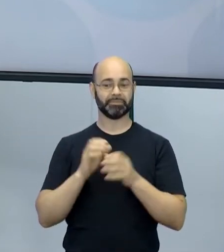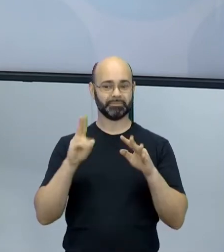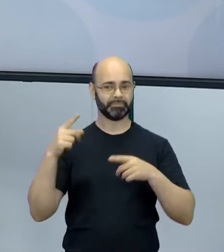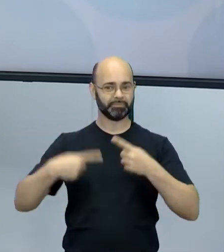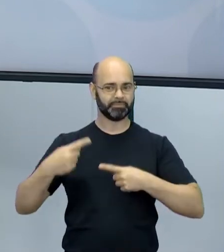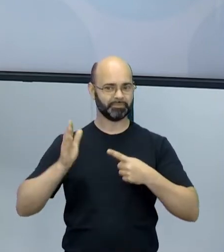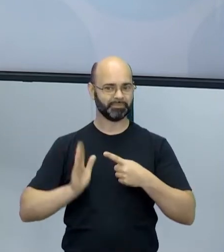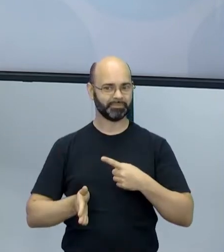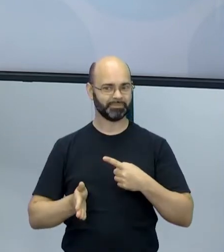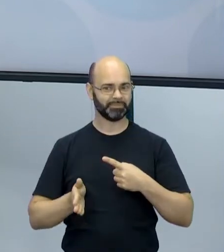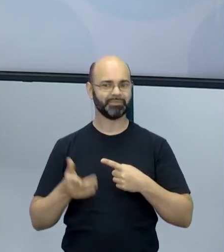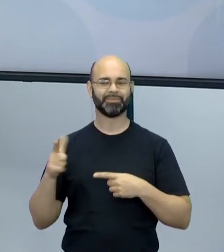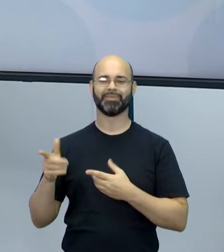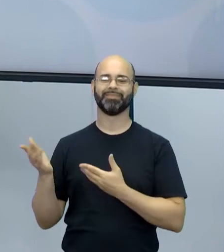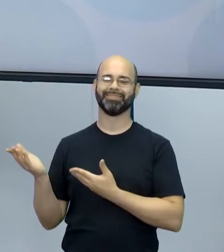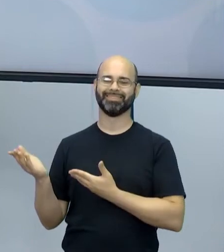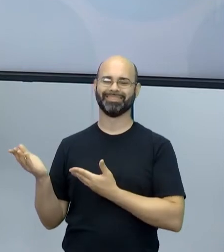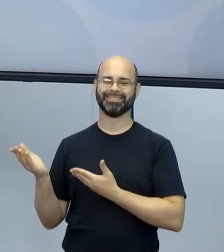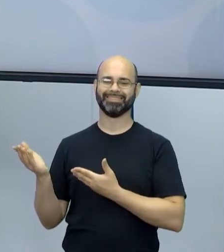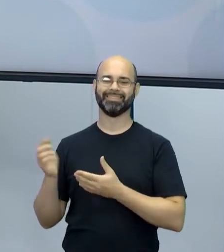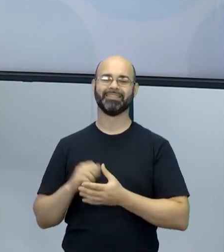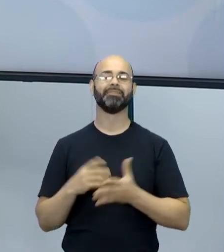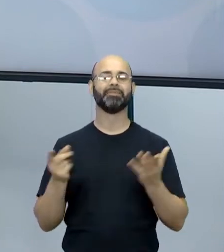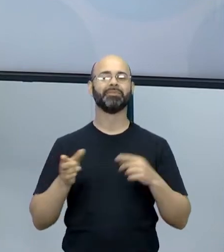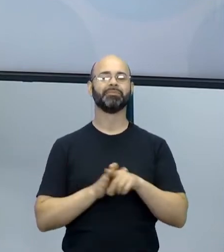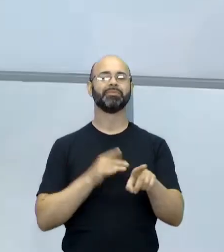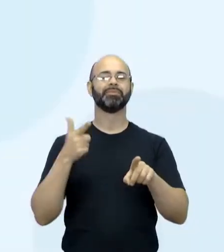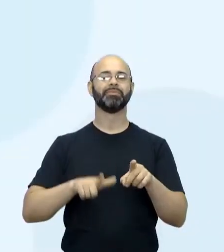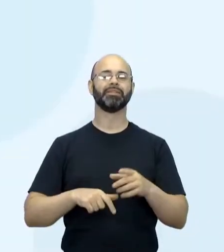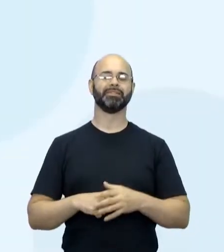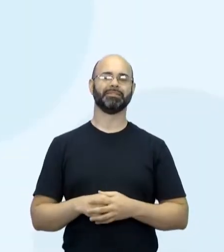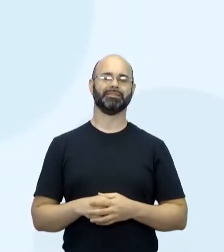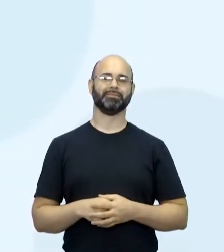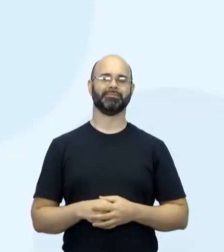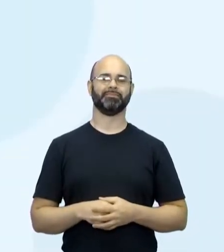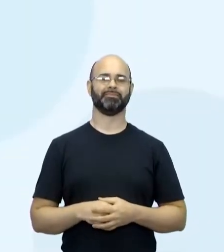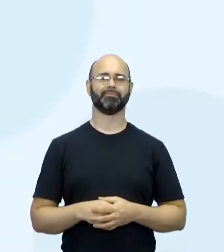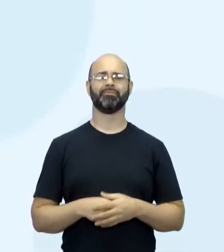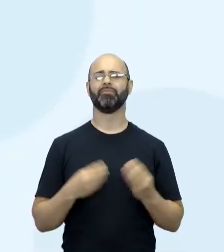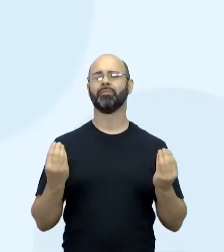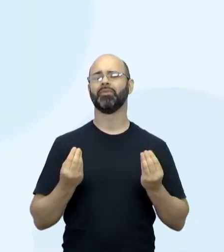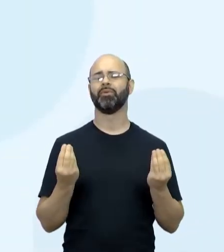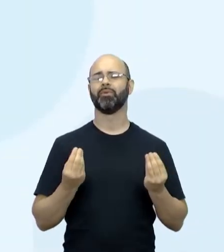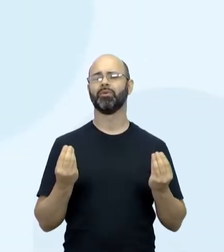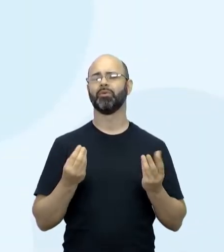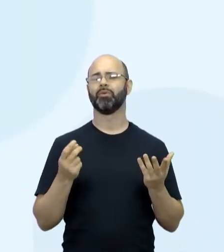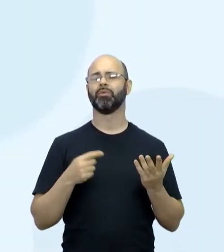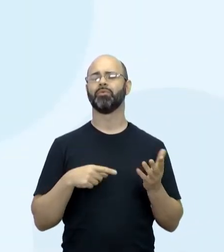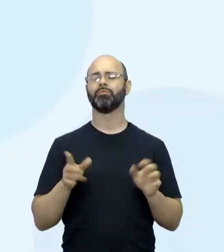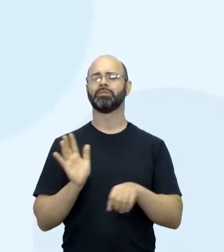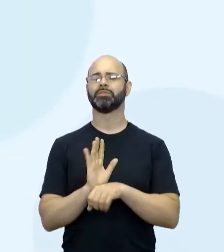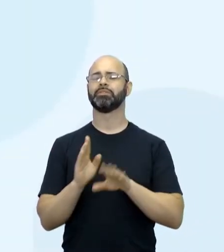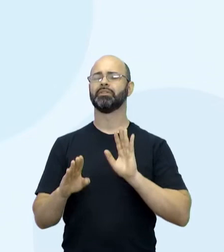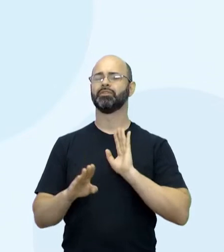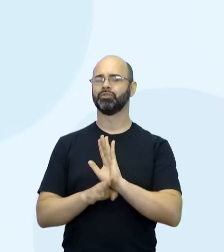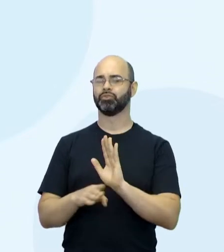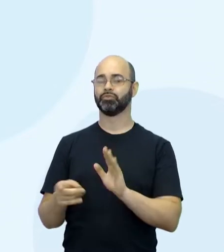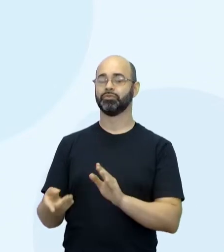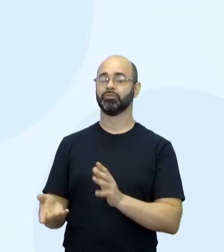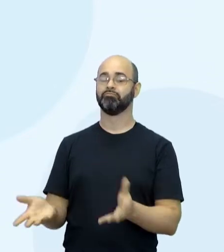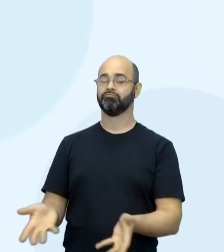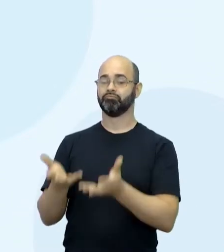Debateu? De novo. Outra pergunta para você. Como o cinema colabora na construção e na